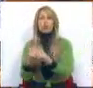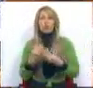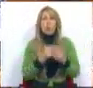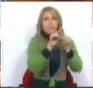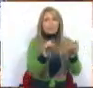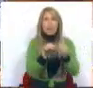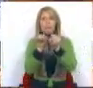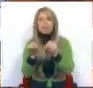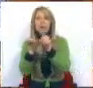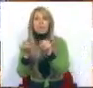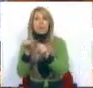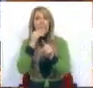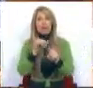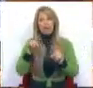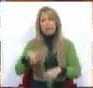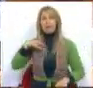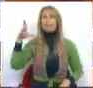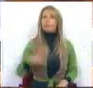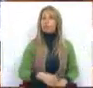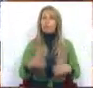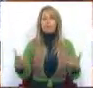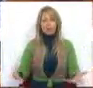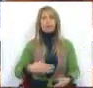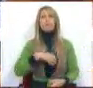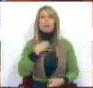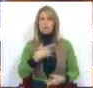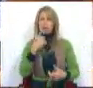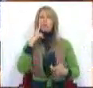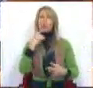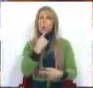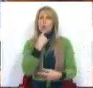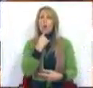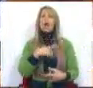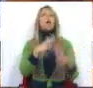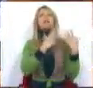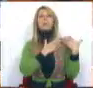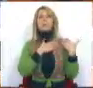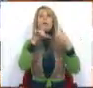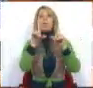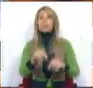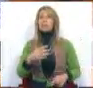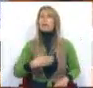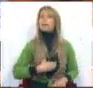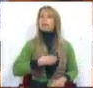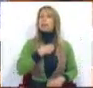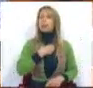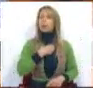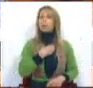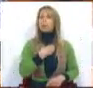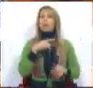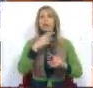Portugal. E, portanto, é com este sentido de grande responsabilidade, mas também com este sentido